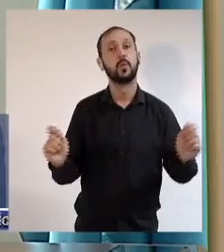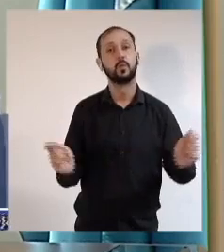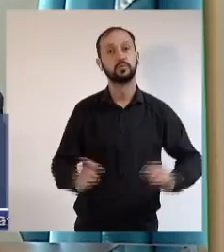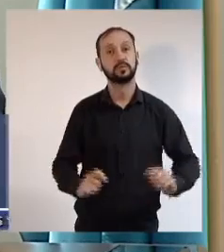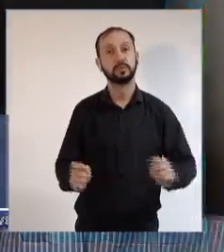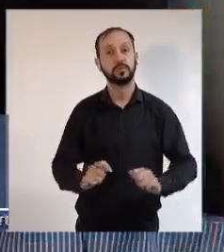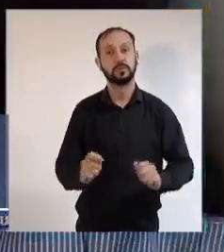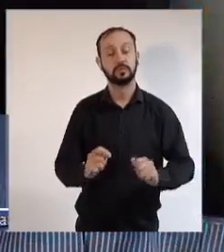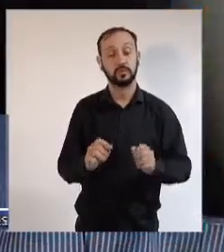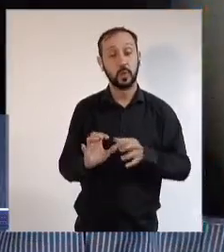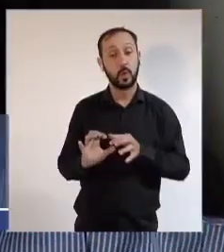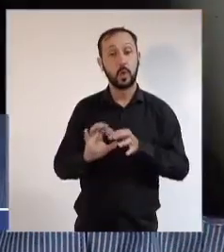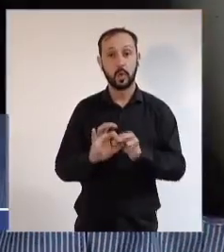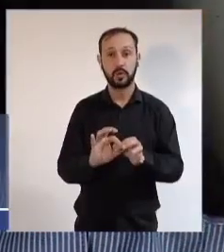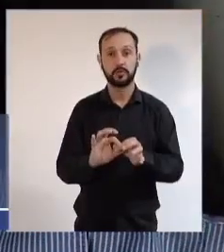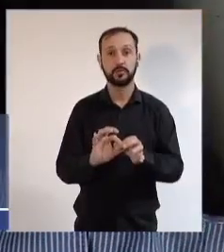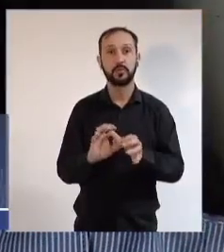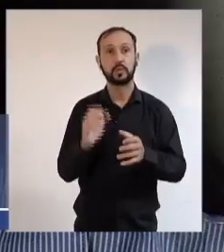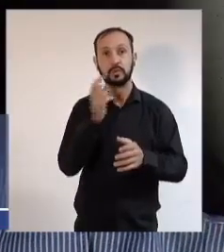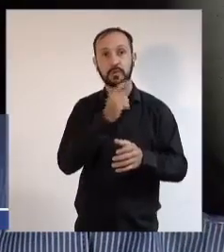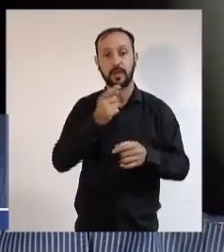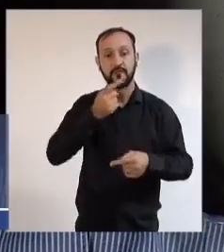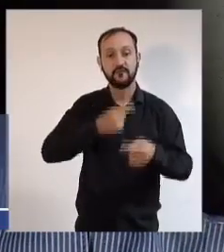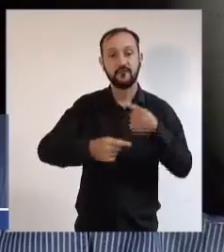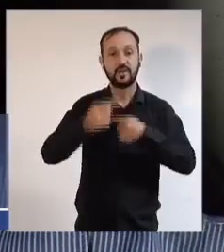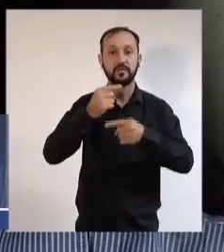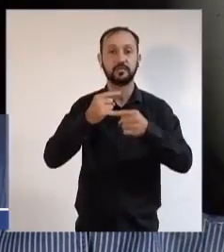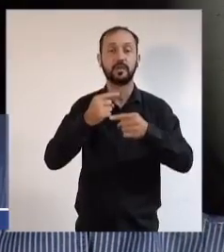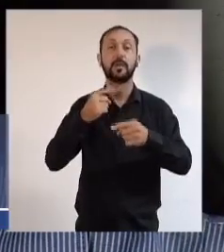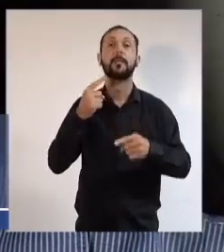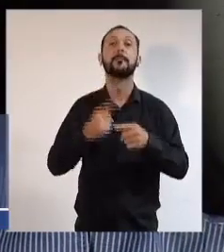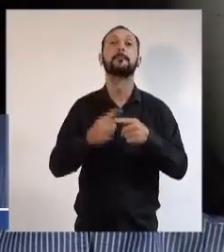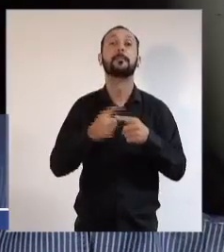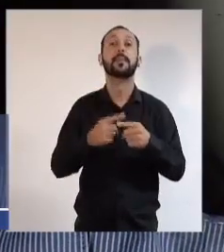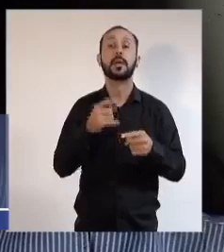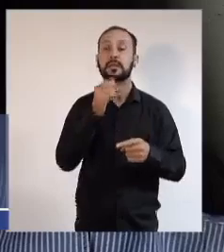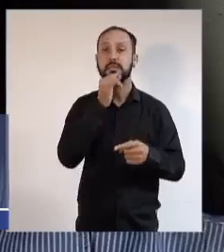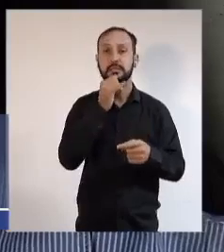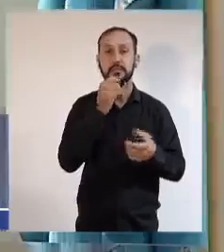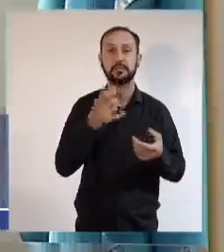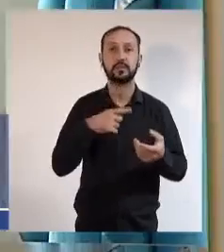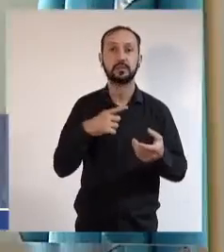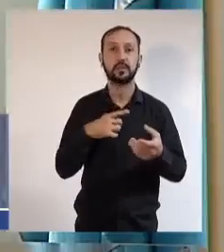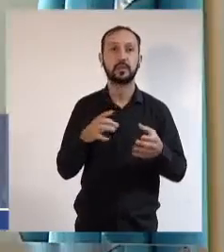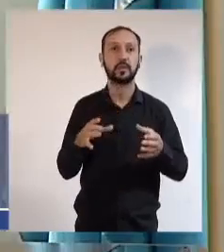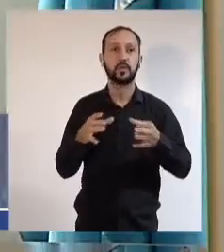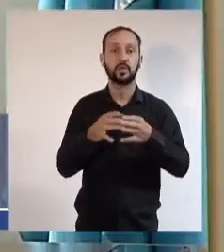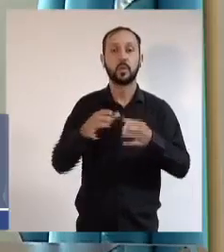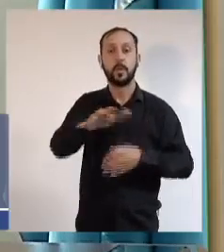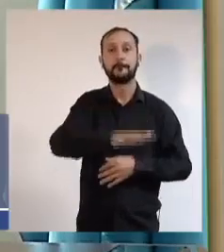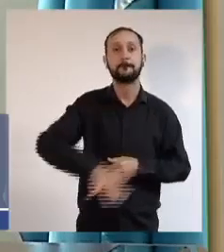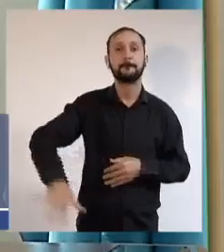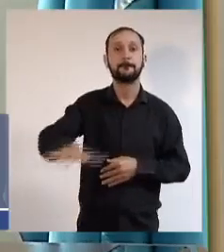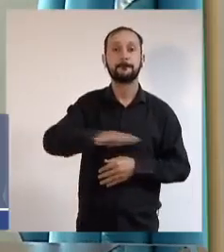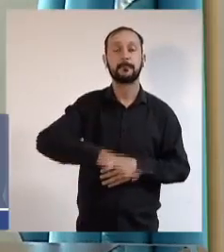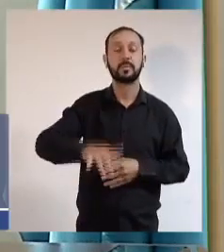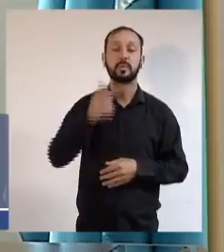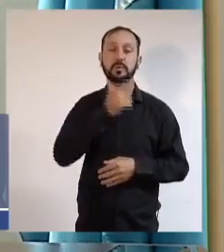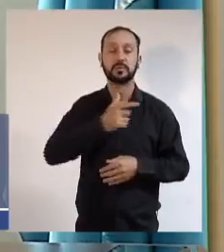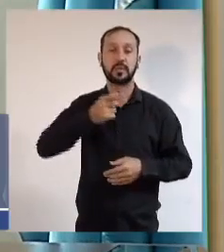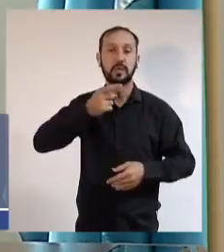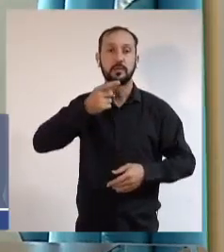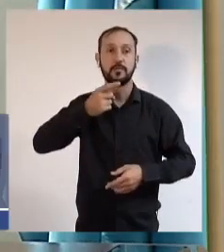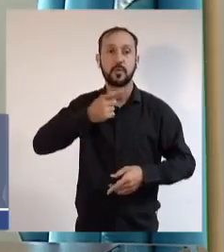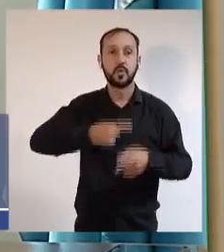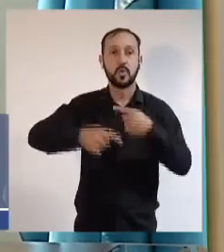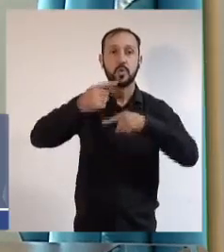em conjunto avançarmos e porque nós temos um ambiente favorável para avançar o